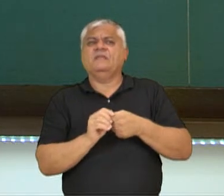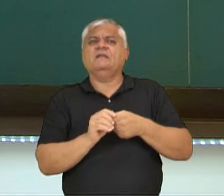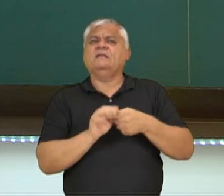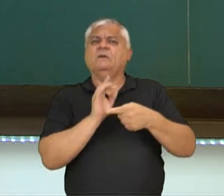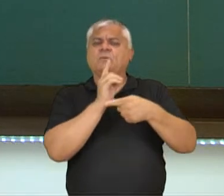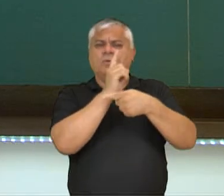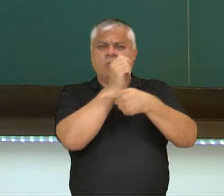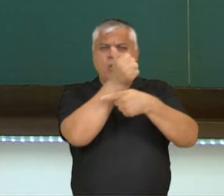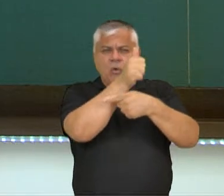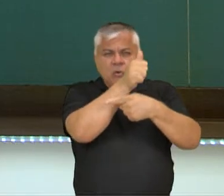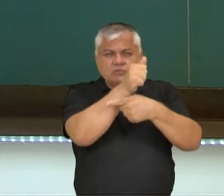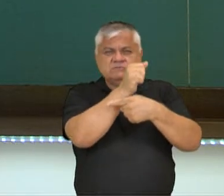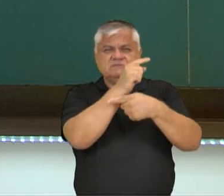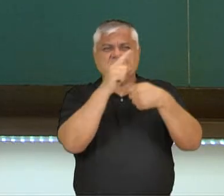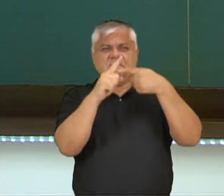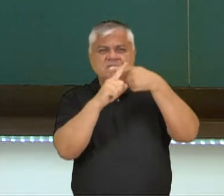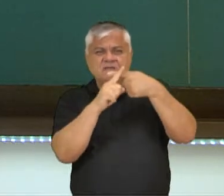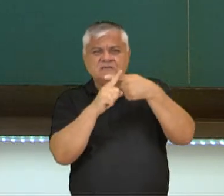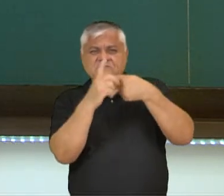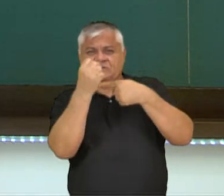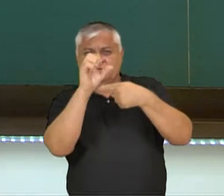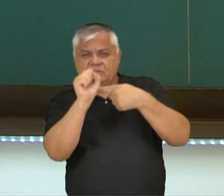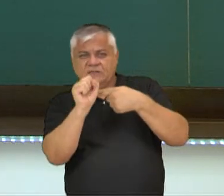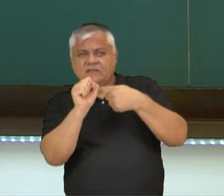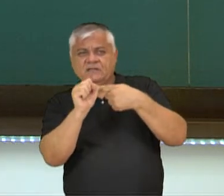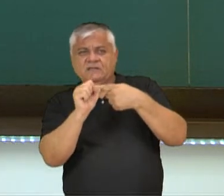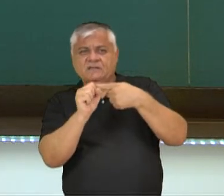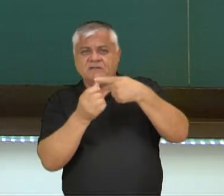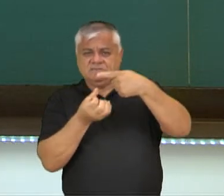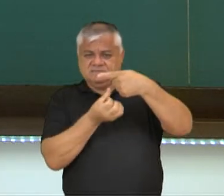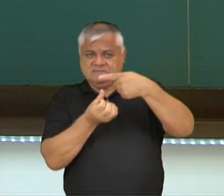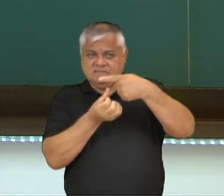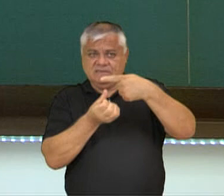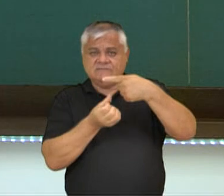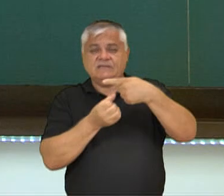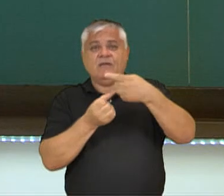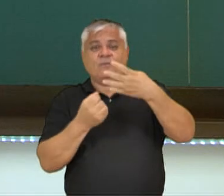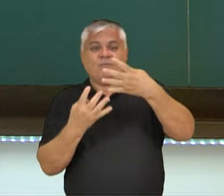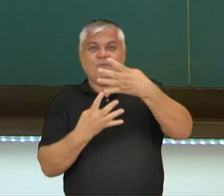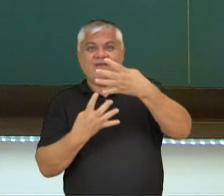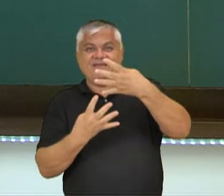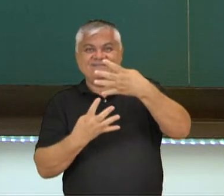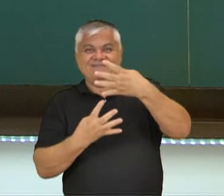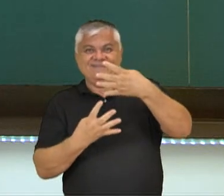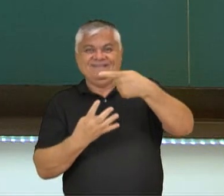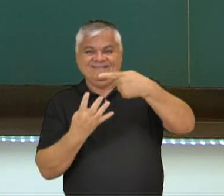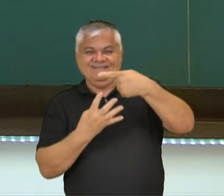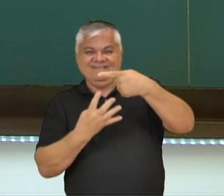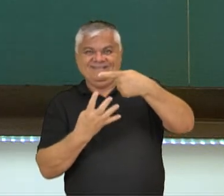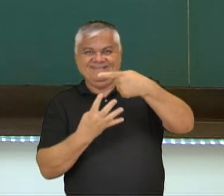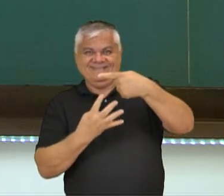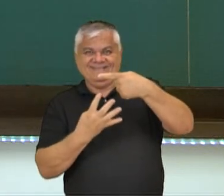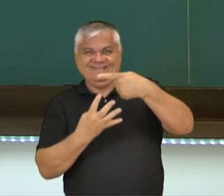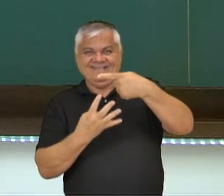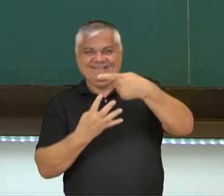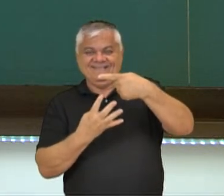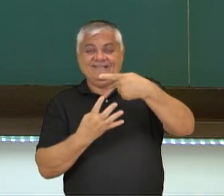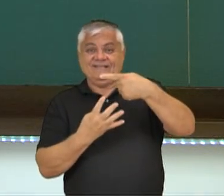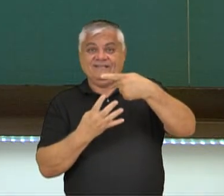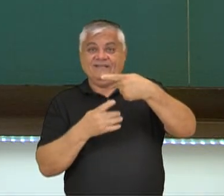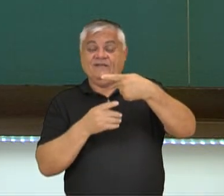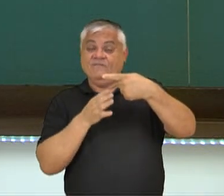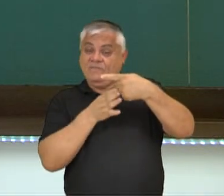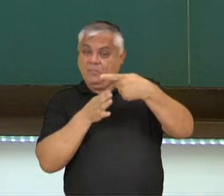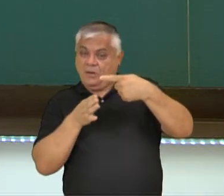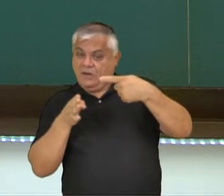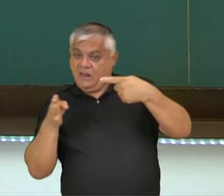ângulo é esse, eu consigo localizar no quadrante. Ele pertence ao quarto quadrante, porque é o ângulo que vai de 270 a